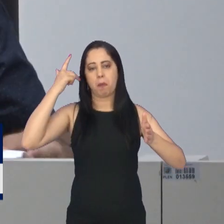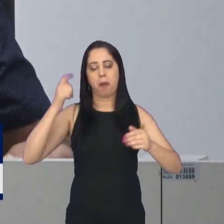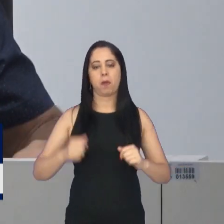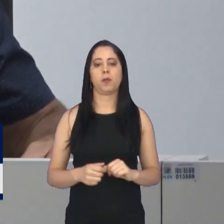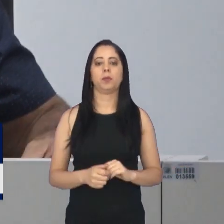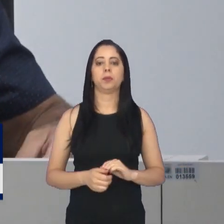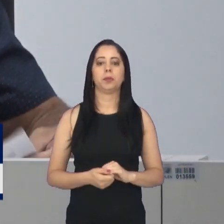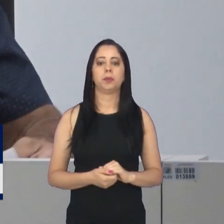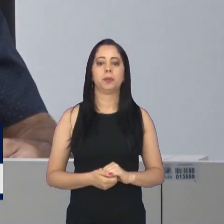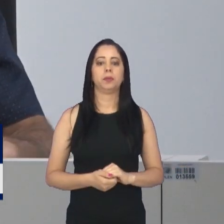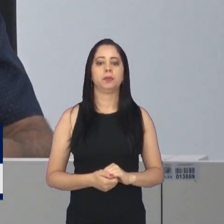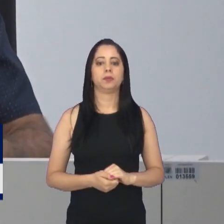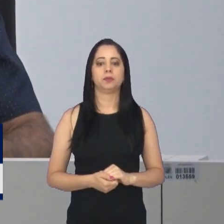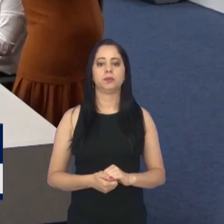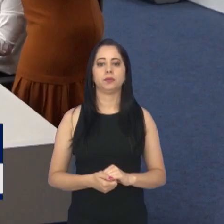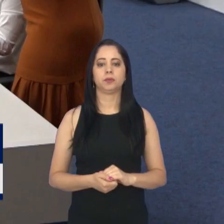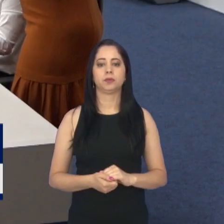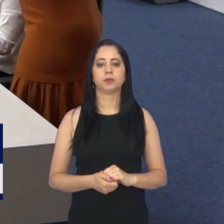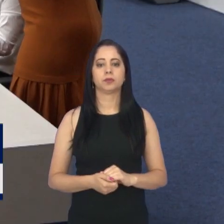Senhor presidente.